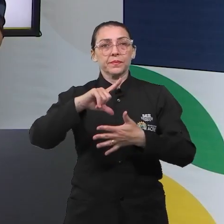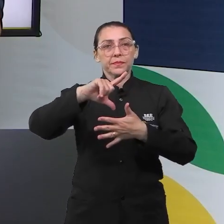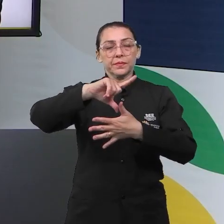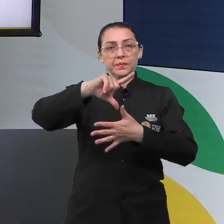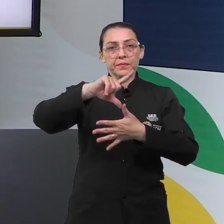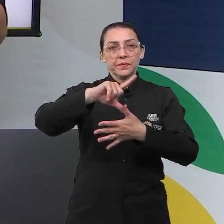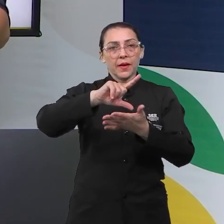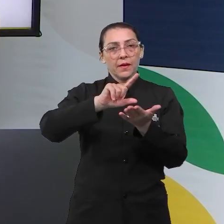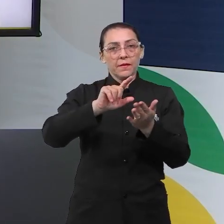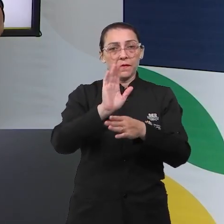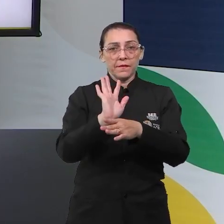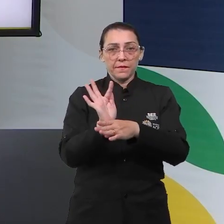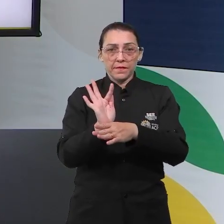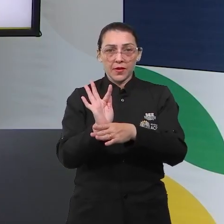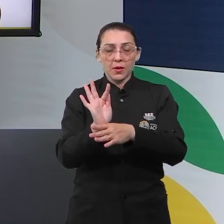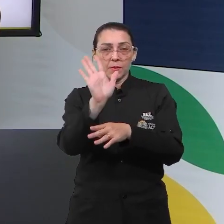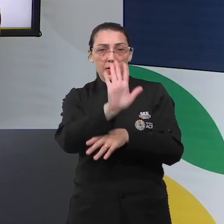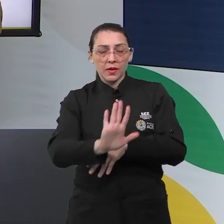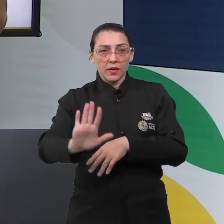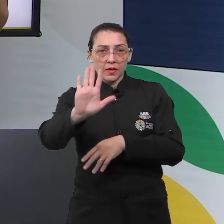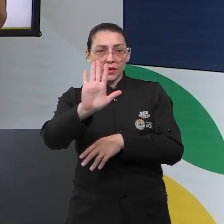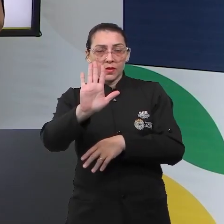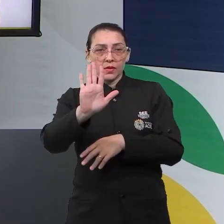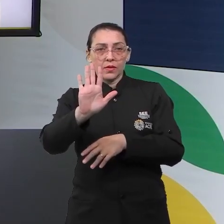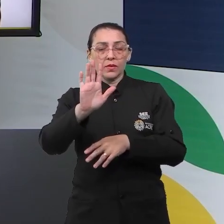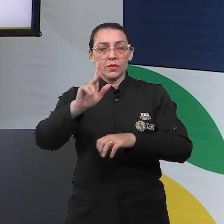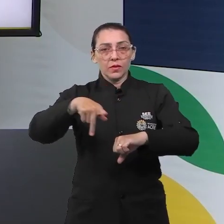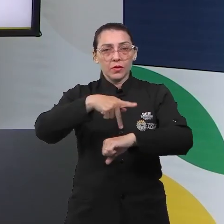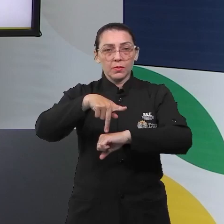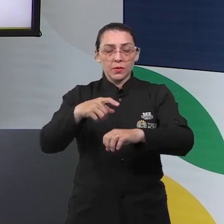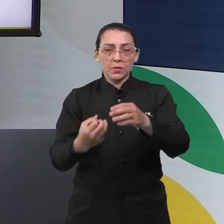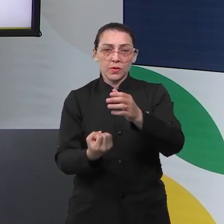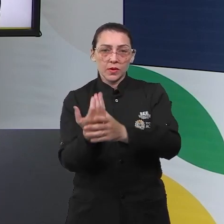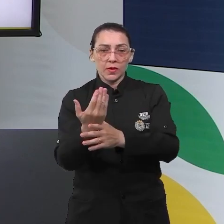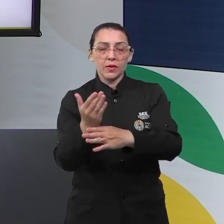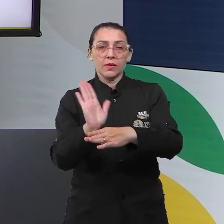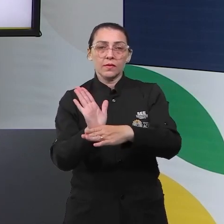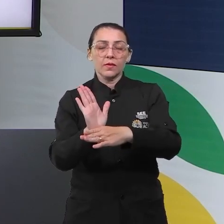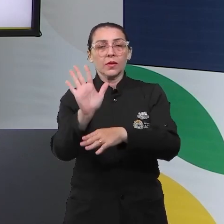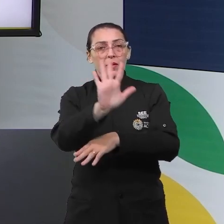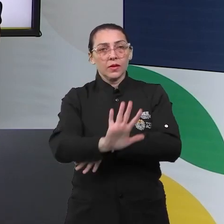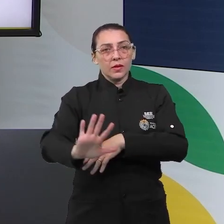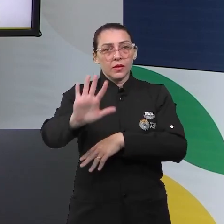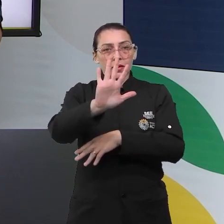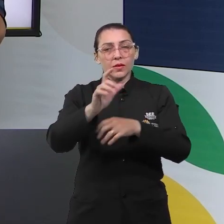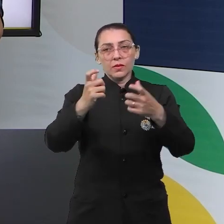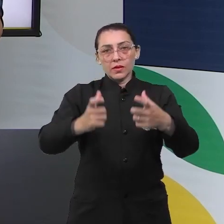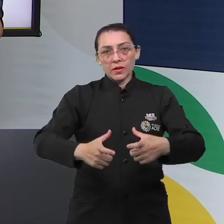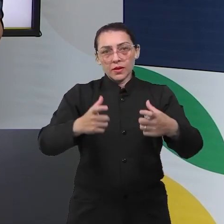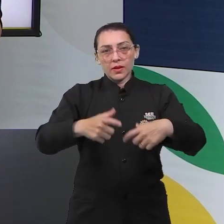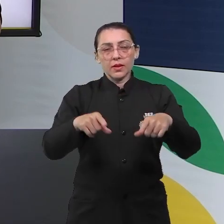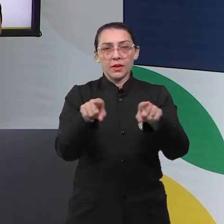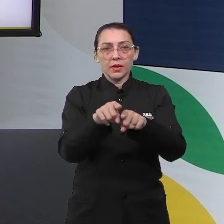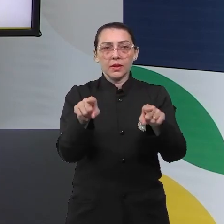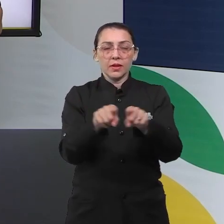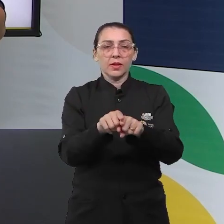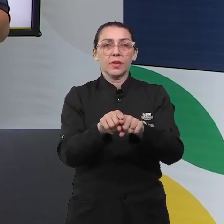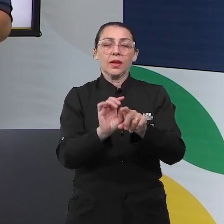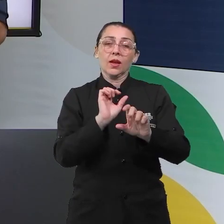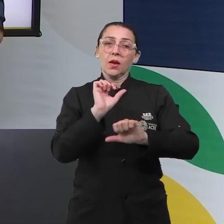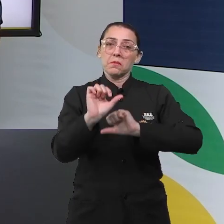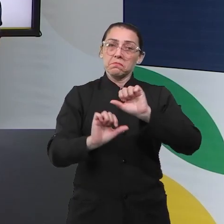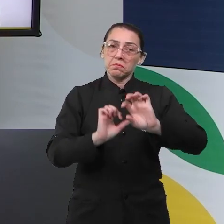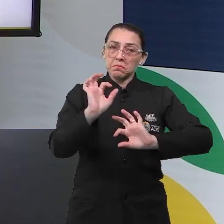vários filmes, né, nacionais aqui, os países produzem filmes nacionais, não é, na sua localidade, que remontam